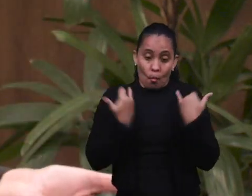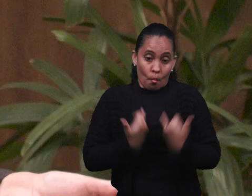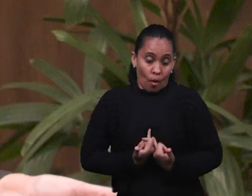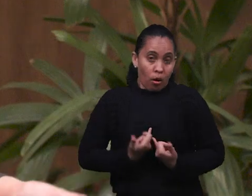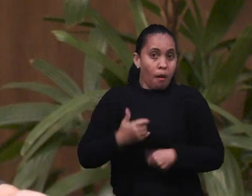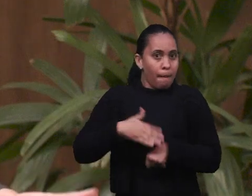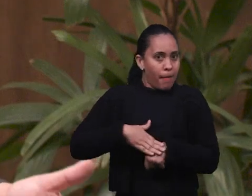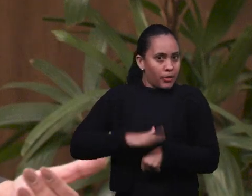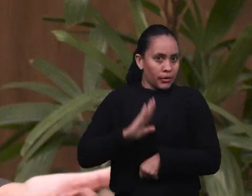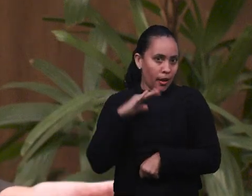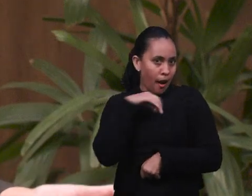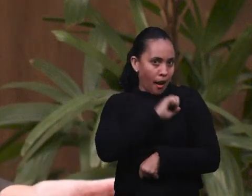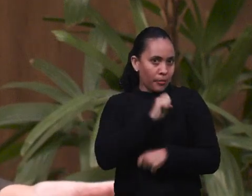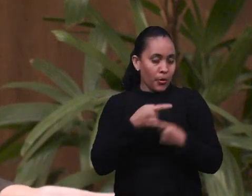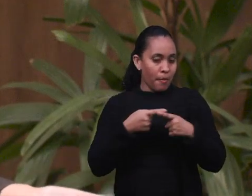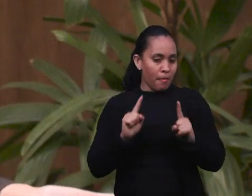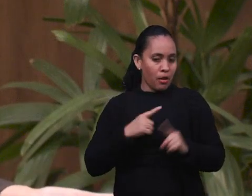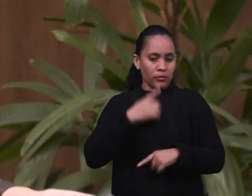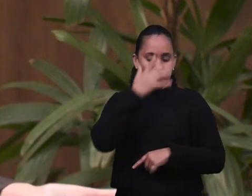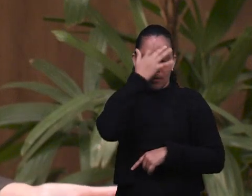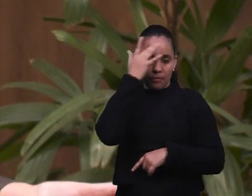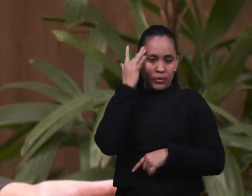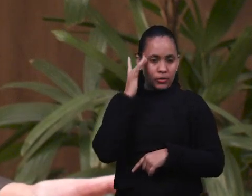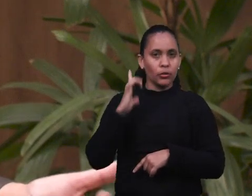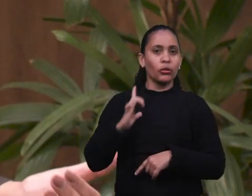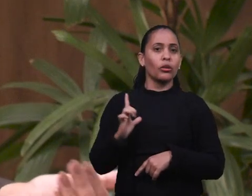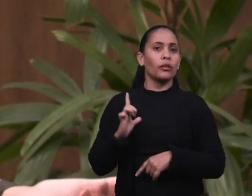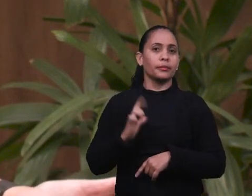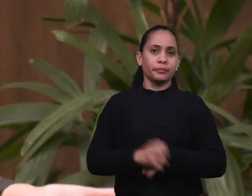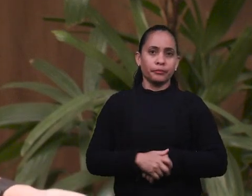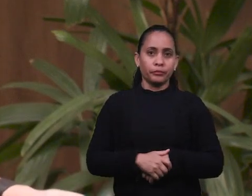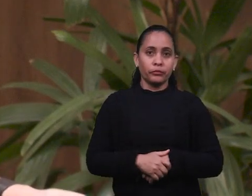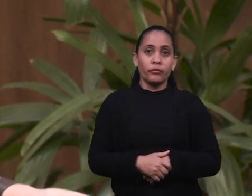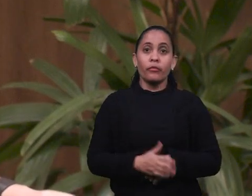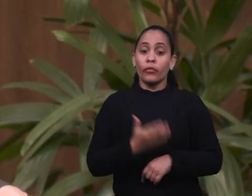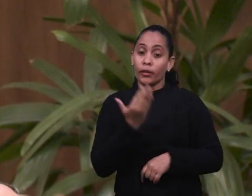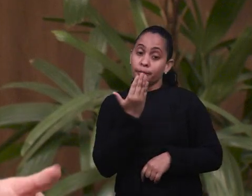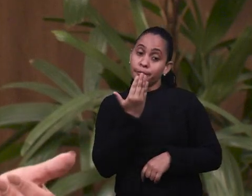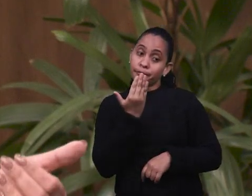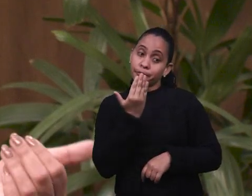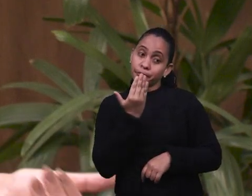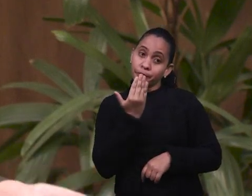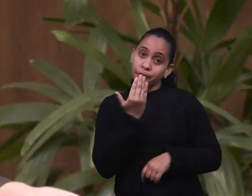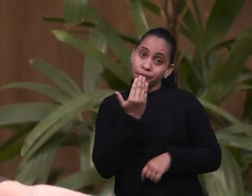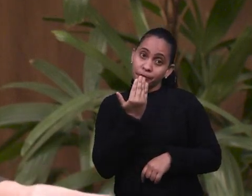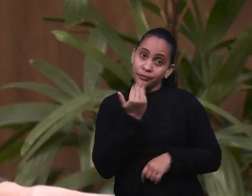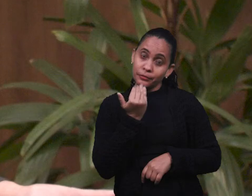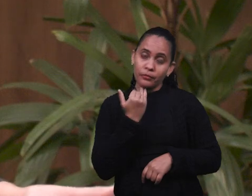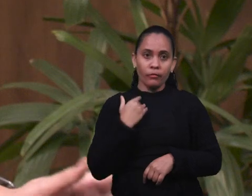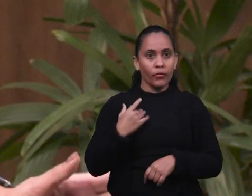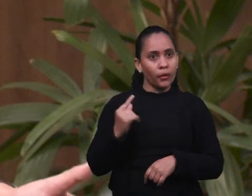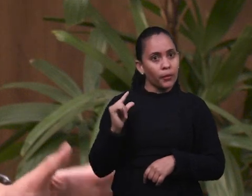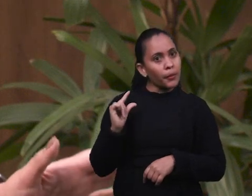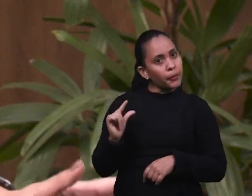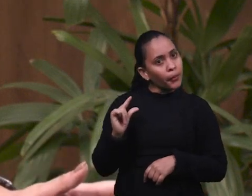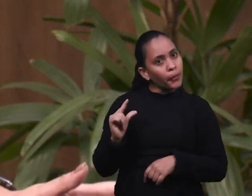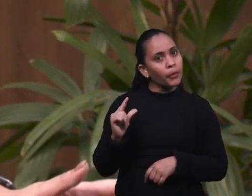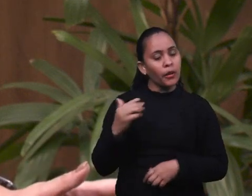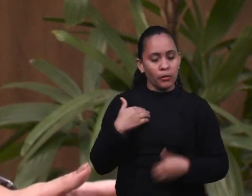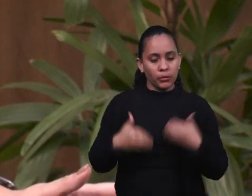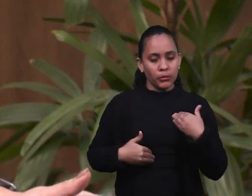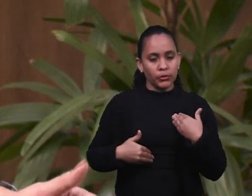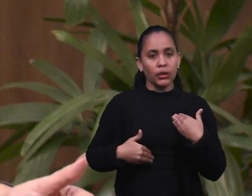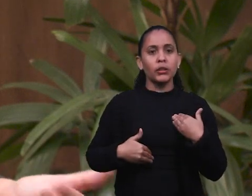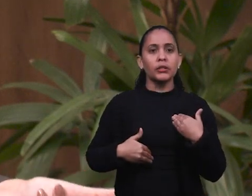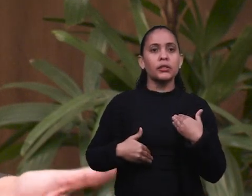mais rápido. Agora tem pessoas que continuam optando por comer comida de má qualidade, tem às vezes alguma alteração